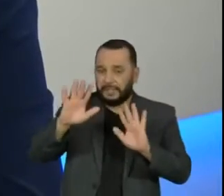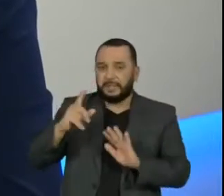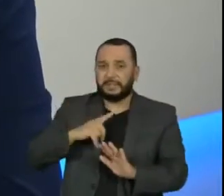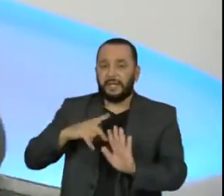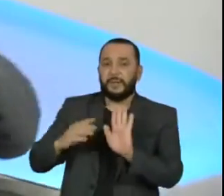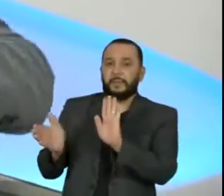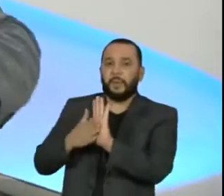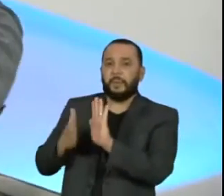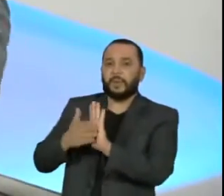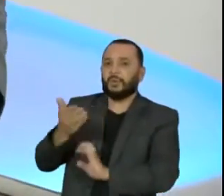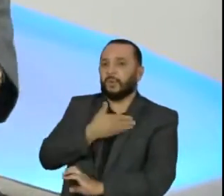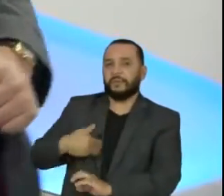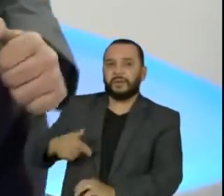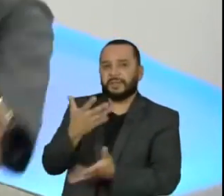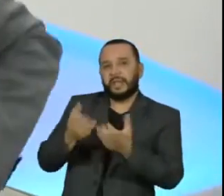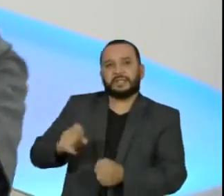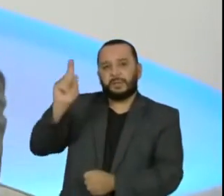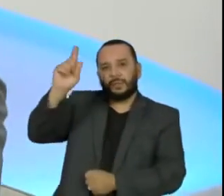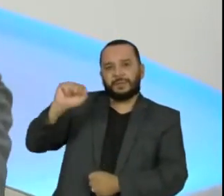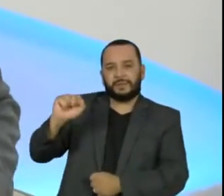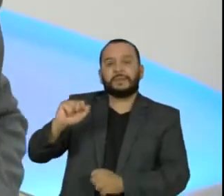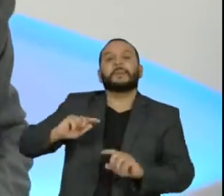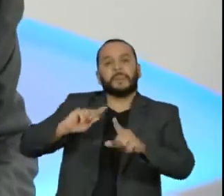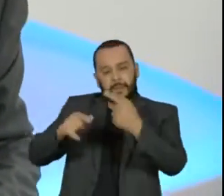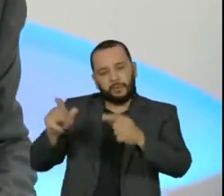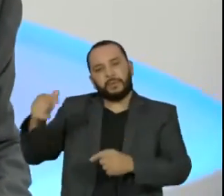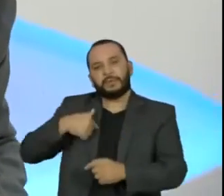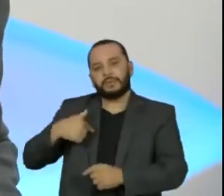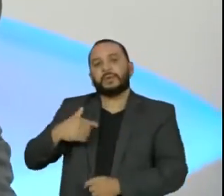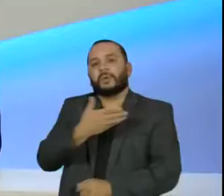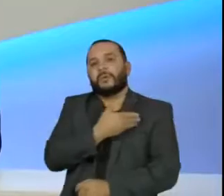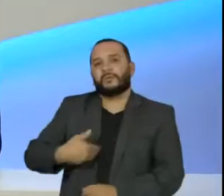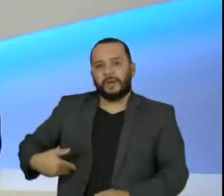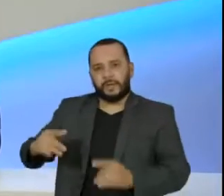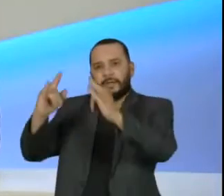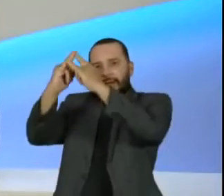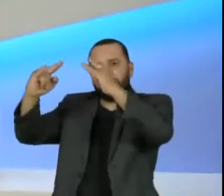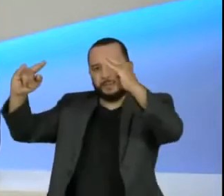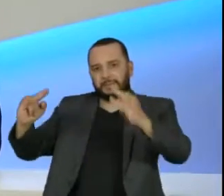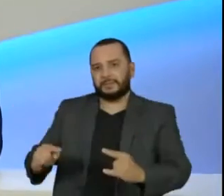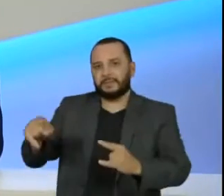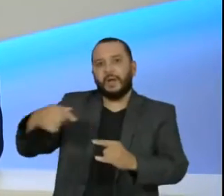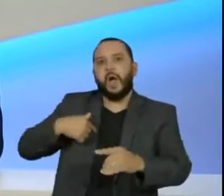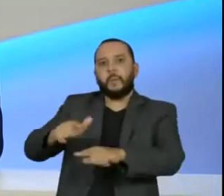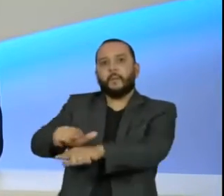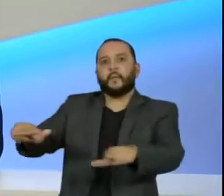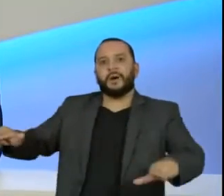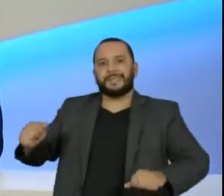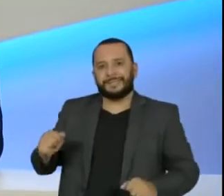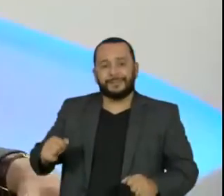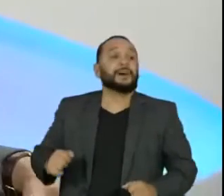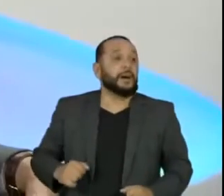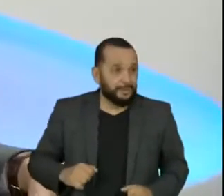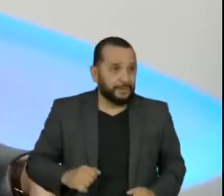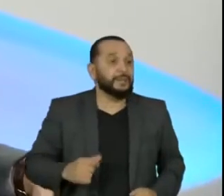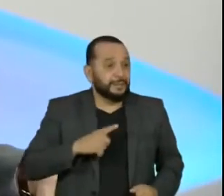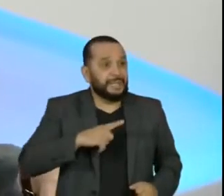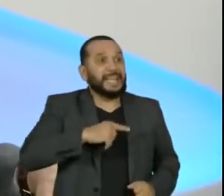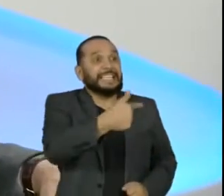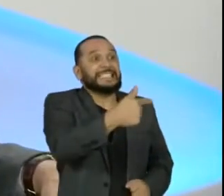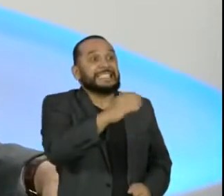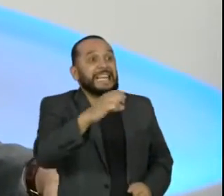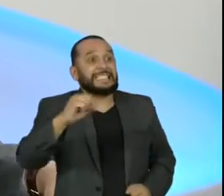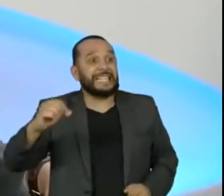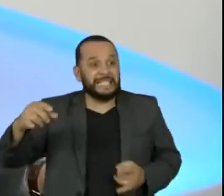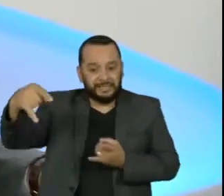parte do governo do Estado, não fez, e depois o Estado fez um hospital que não atendeu ninguém, né? Aquilo é impressionante. Nós estamos com 700 leitos, aqui tem que ir